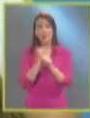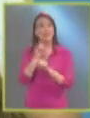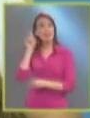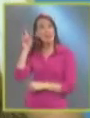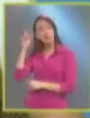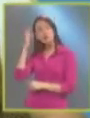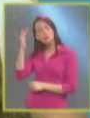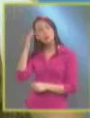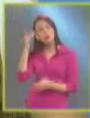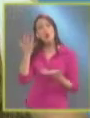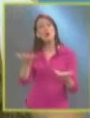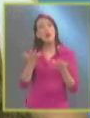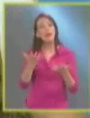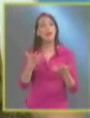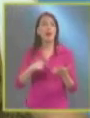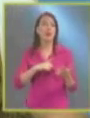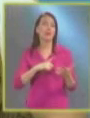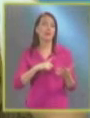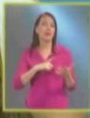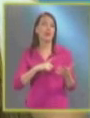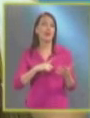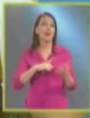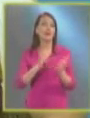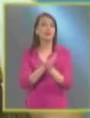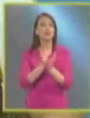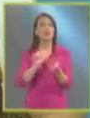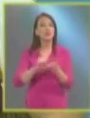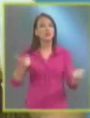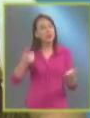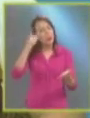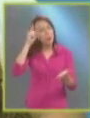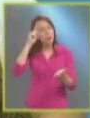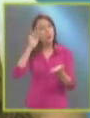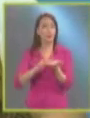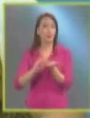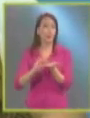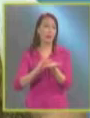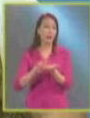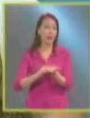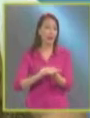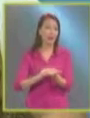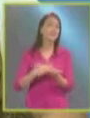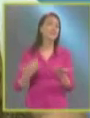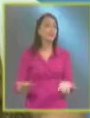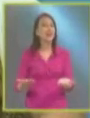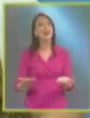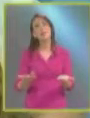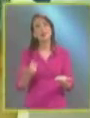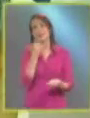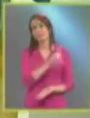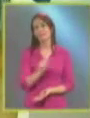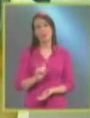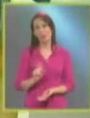era poder ter acesso à imprensa escrita diariamente. E depois a informática... Mas você não consegue, você